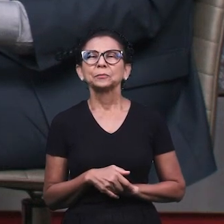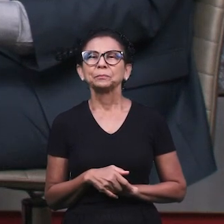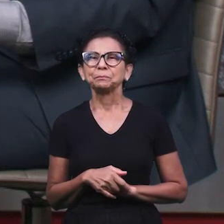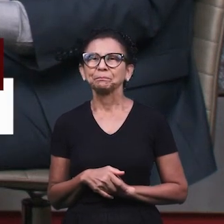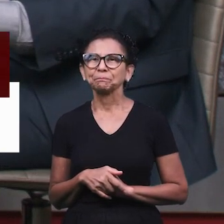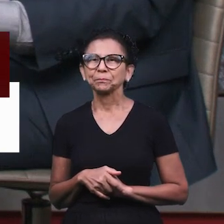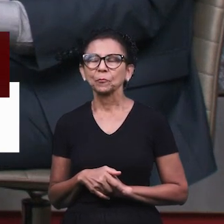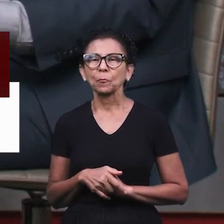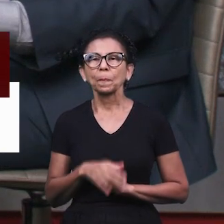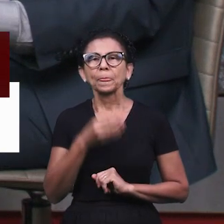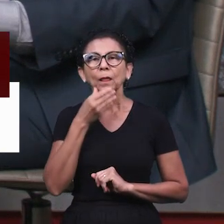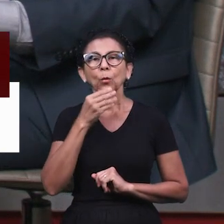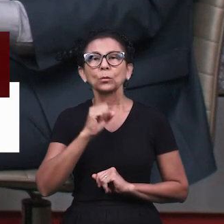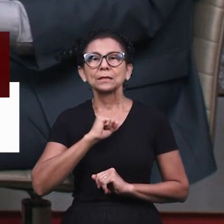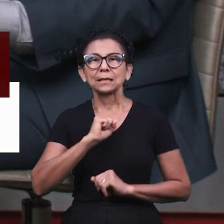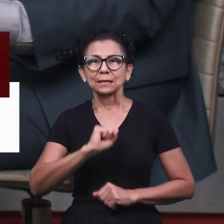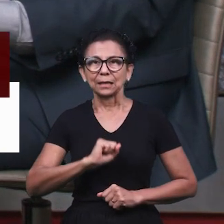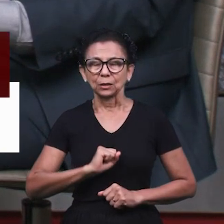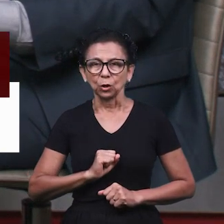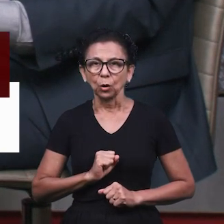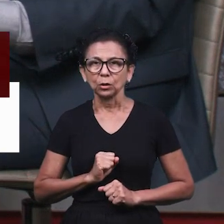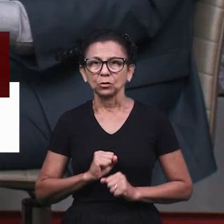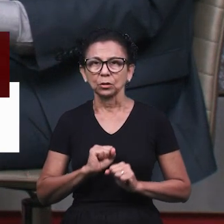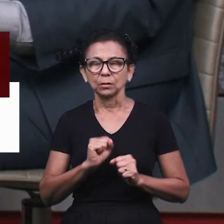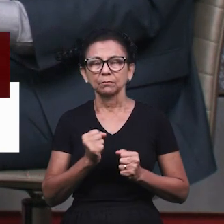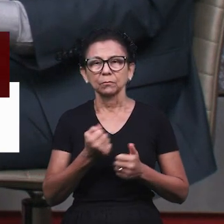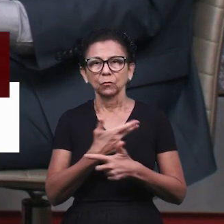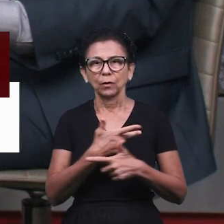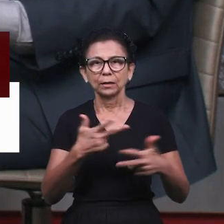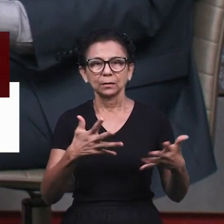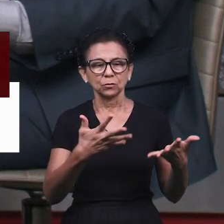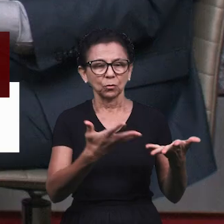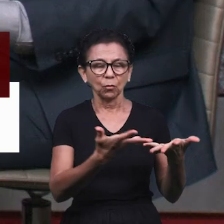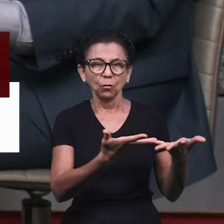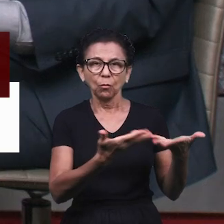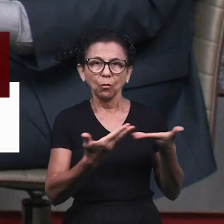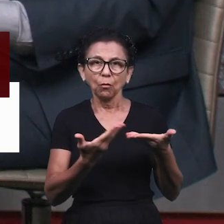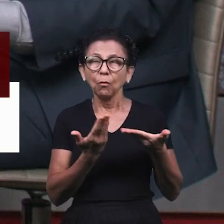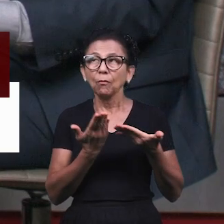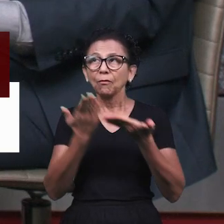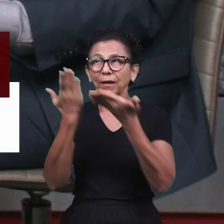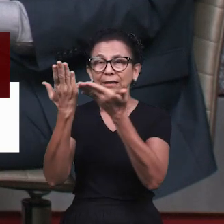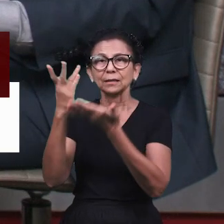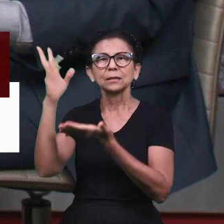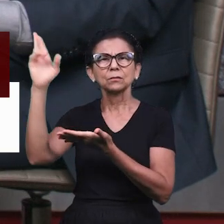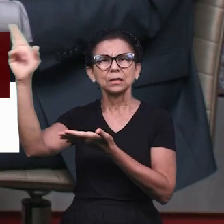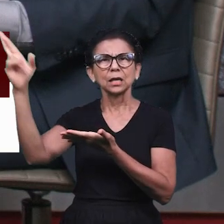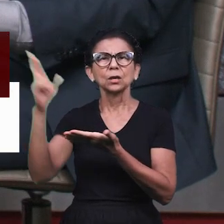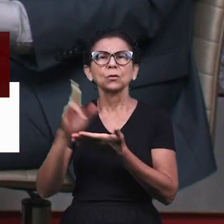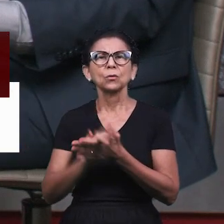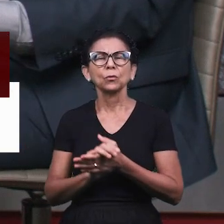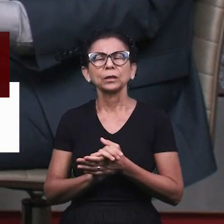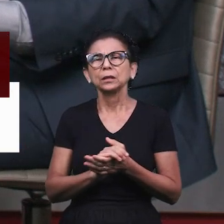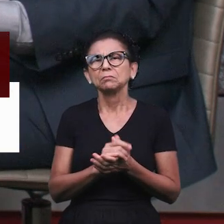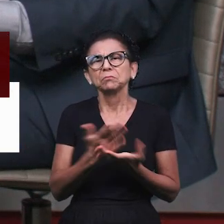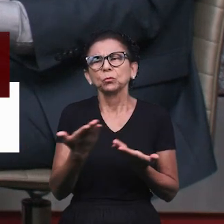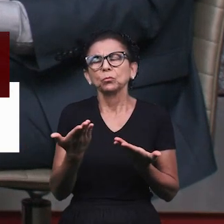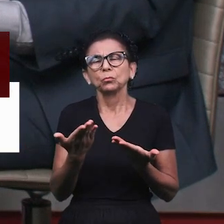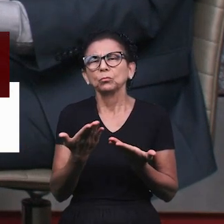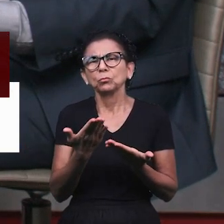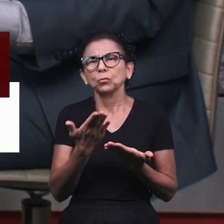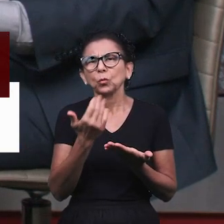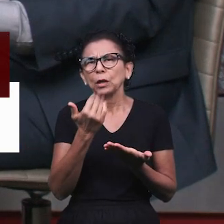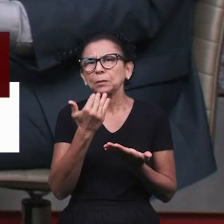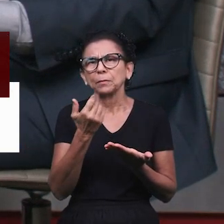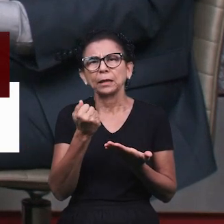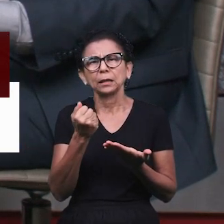entregar o sacerdote e ele ia mover diante do Senhor, só porque, para isso ficar claro, às vezes, né, na cabeça do adolescente ou